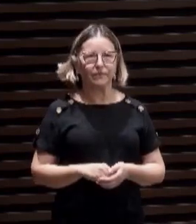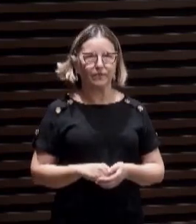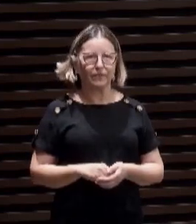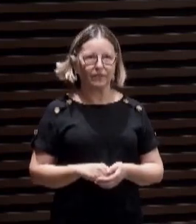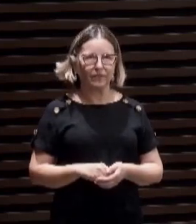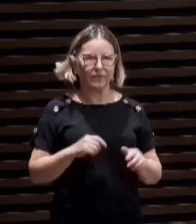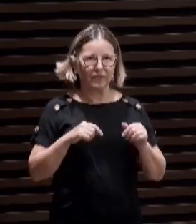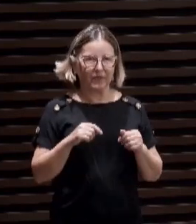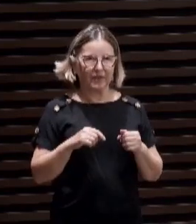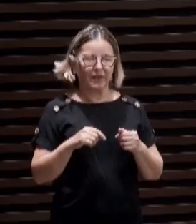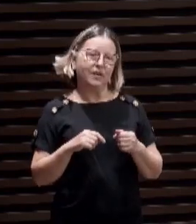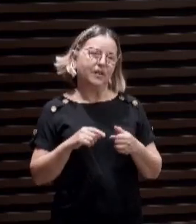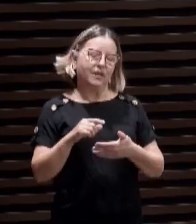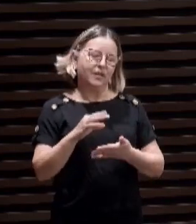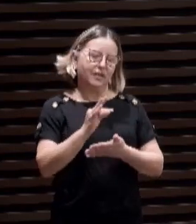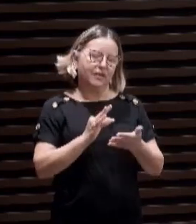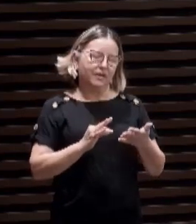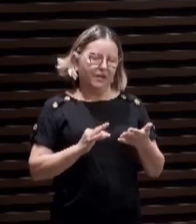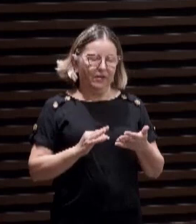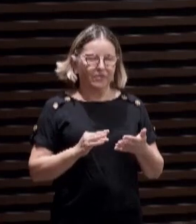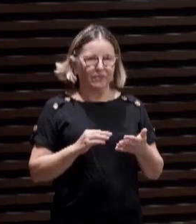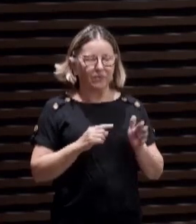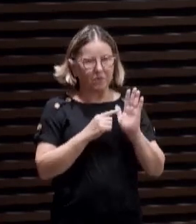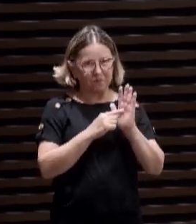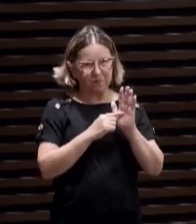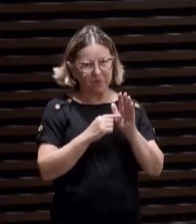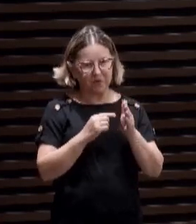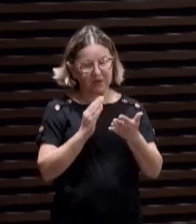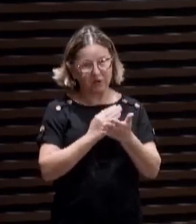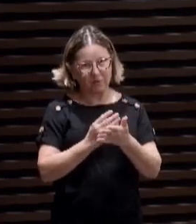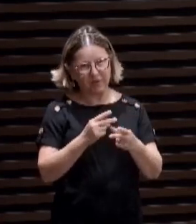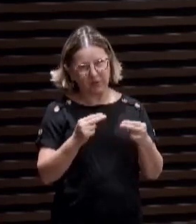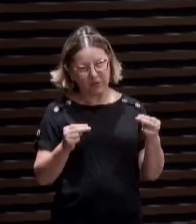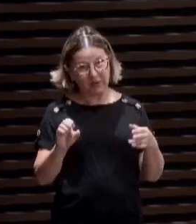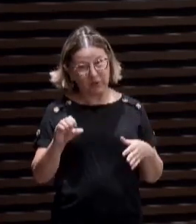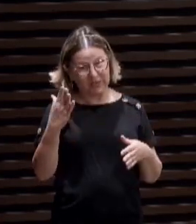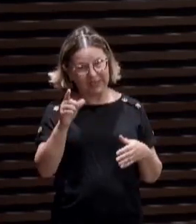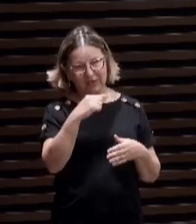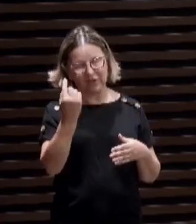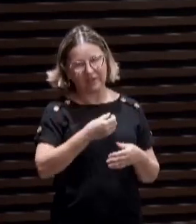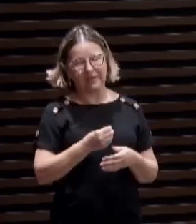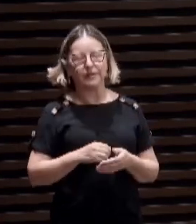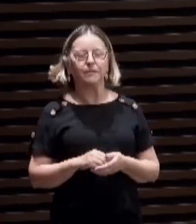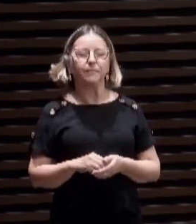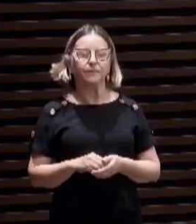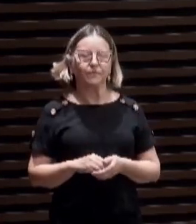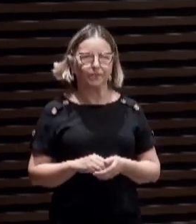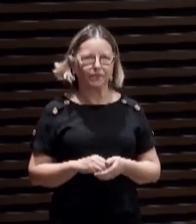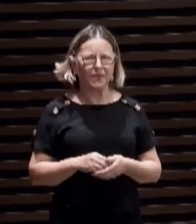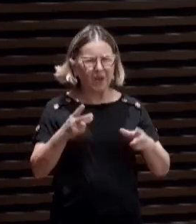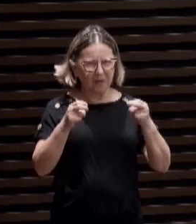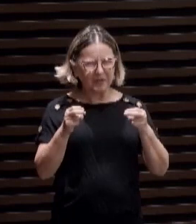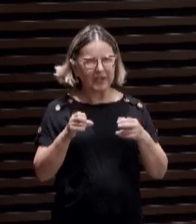sobre nossas vidas. E a primeira delas, para você poder ver se o que eu estou falando faz sentido para a sua